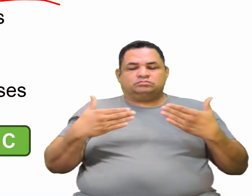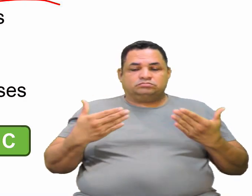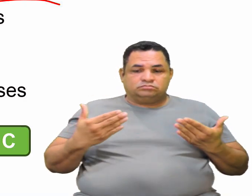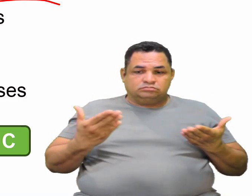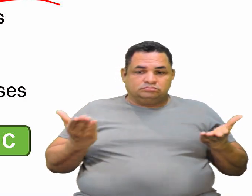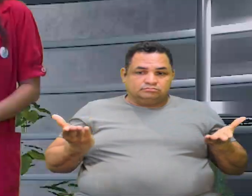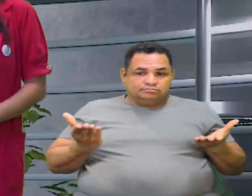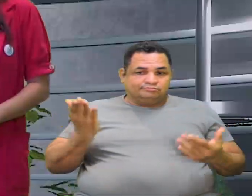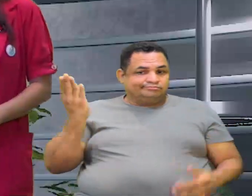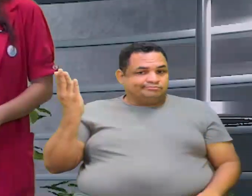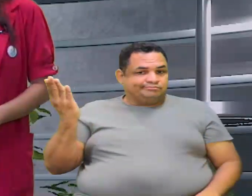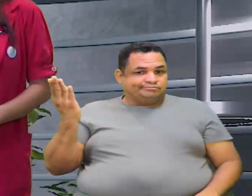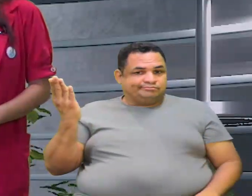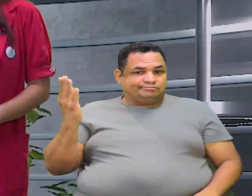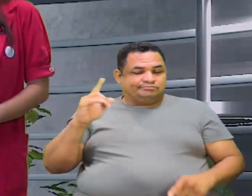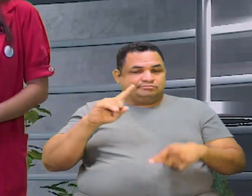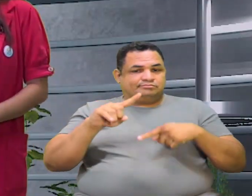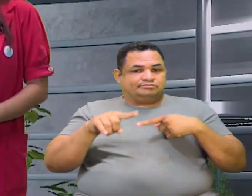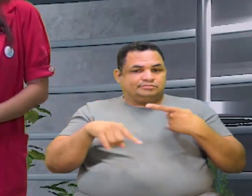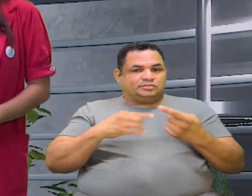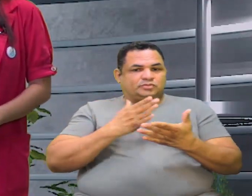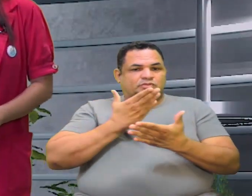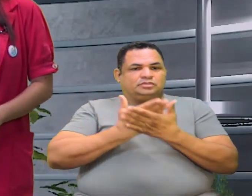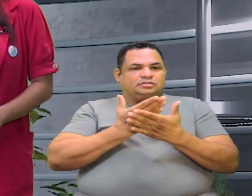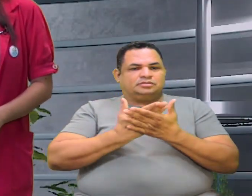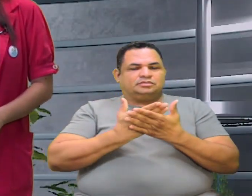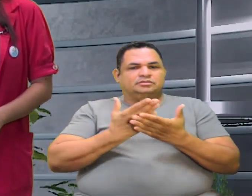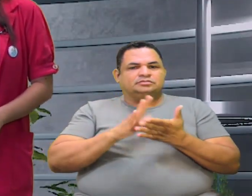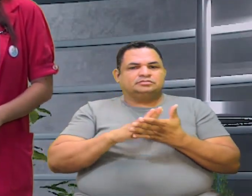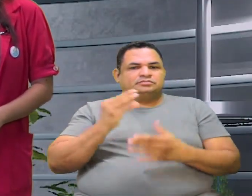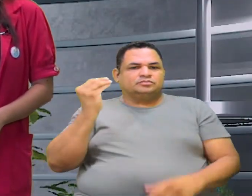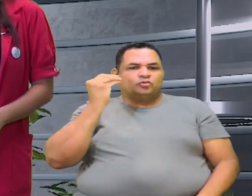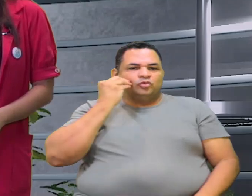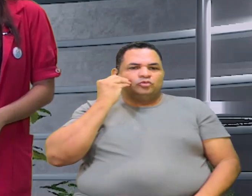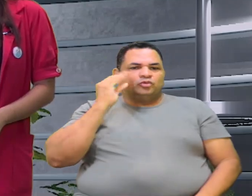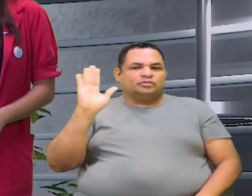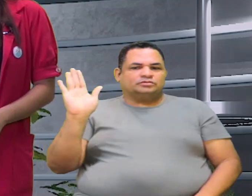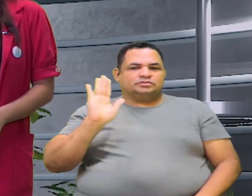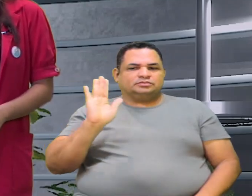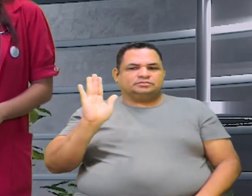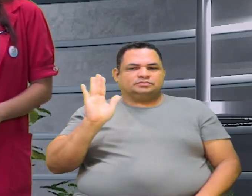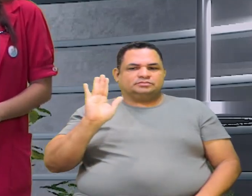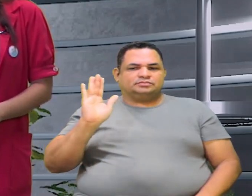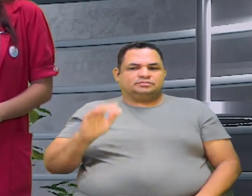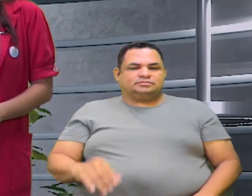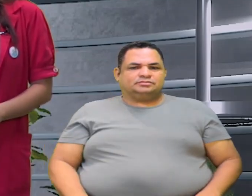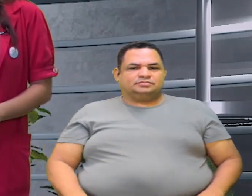pessoal. Até mais. Até a nossa próxima aula. Beijo grande. Tchau, tchau.